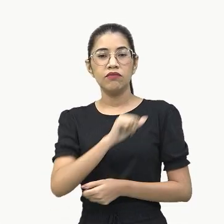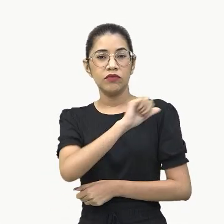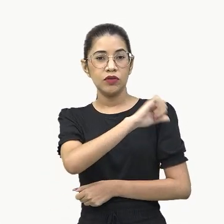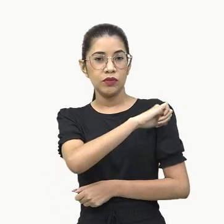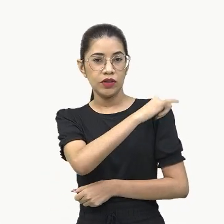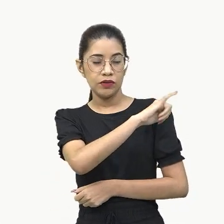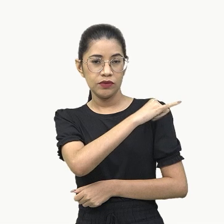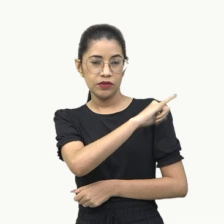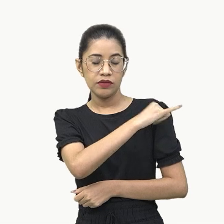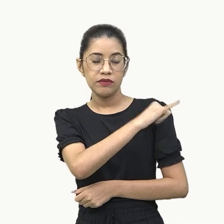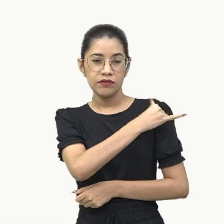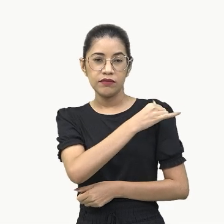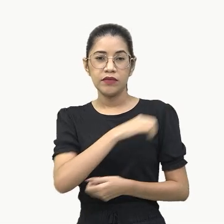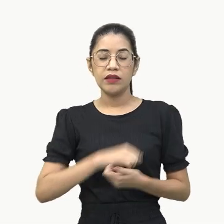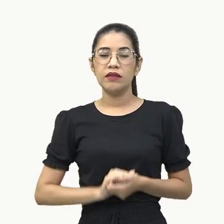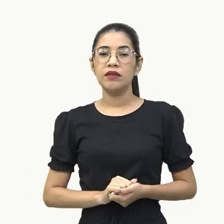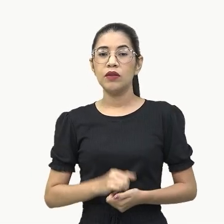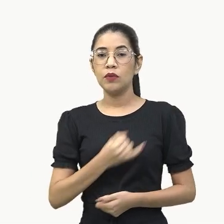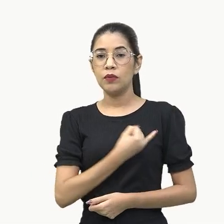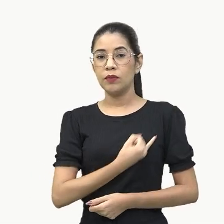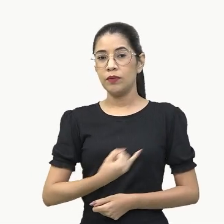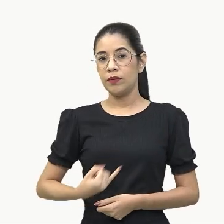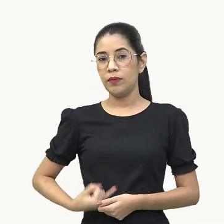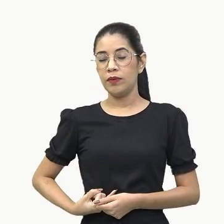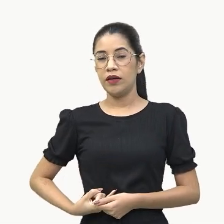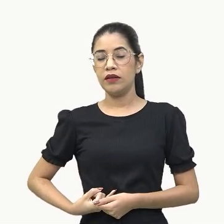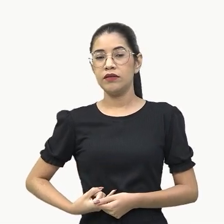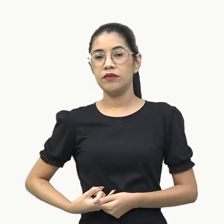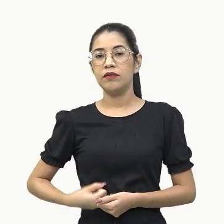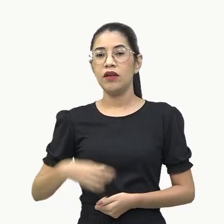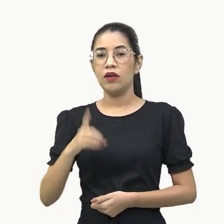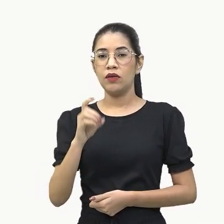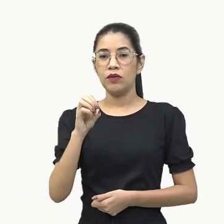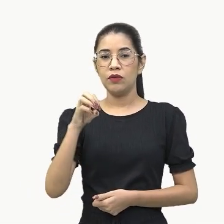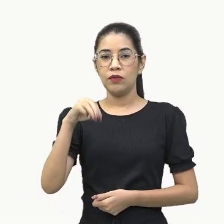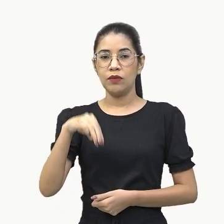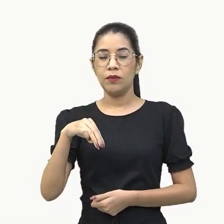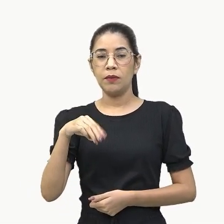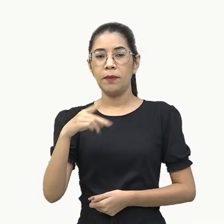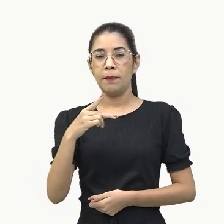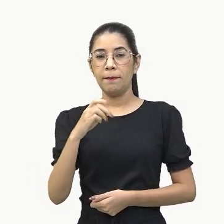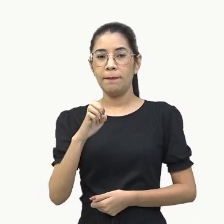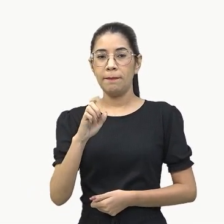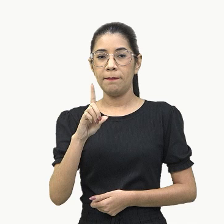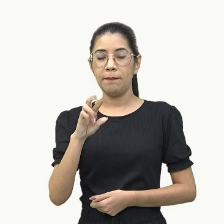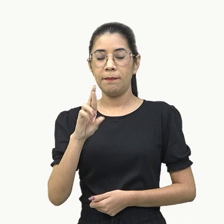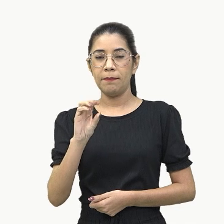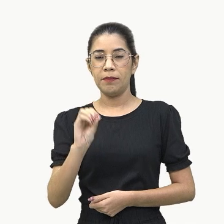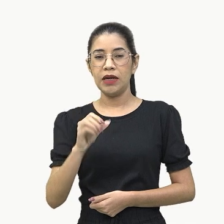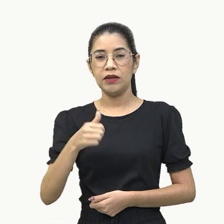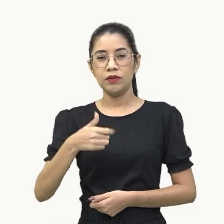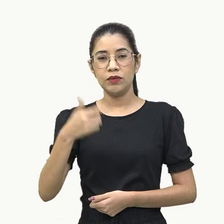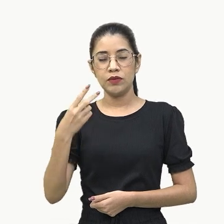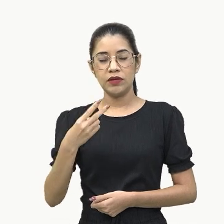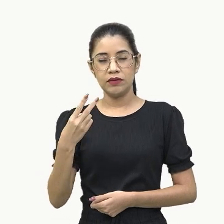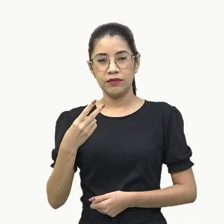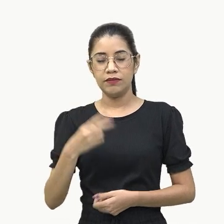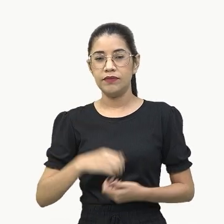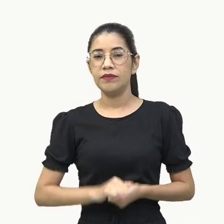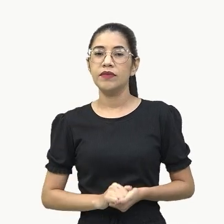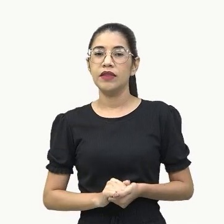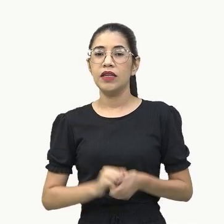gente pelo Imperador olha Dom Pedro II E aí ela tinha uma